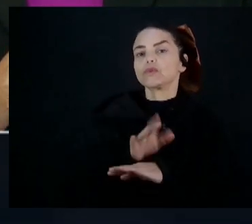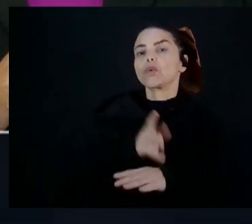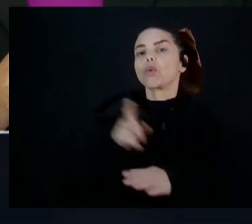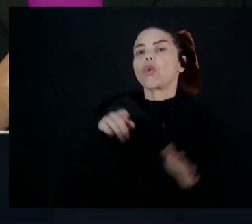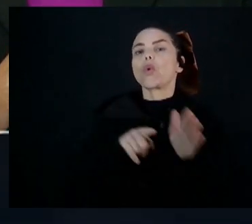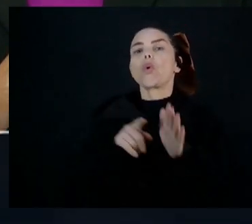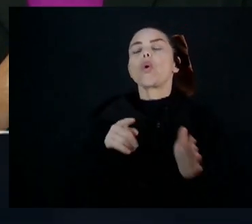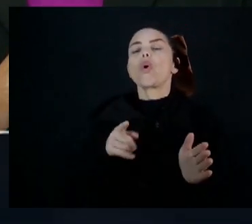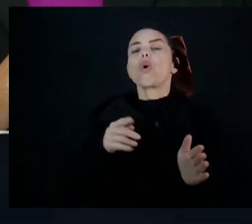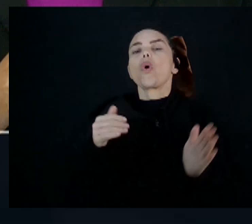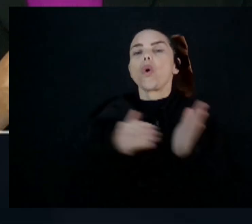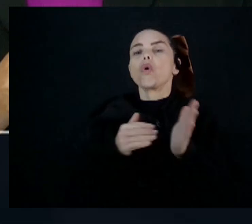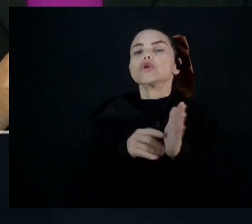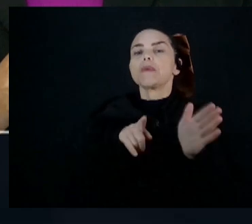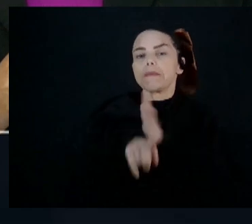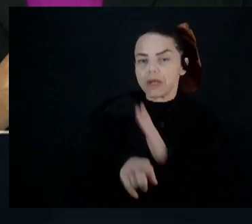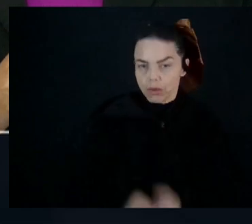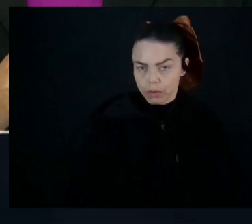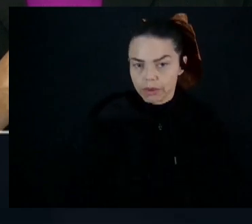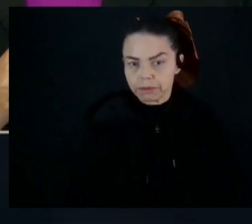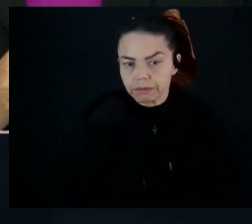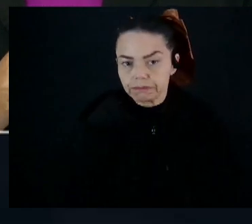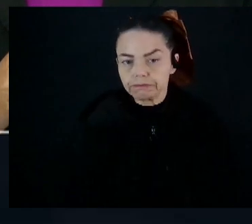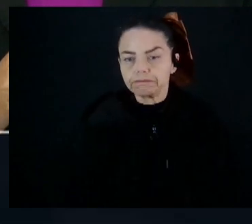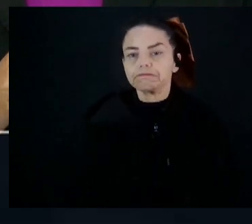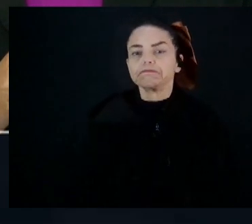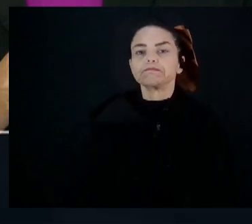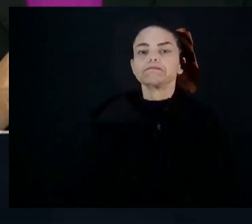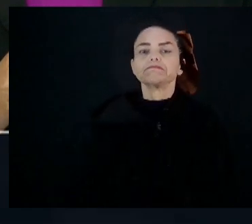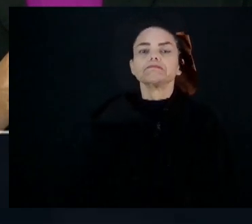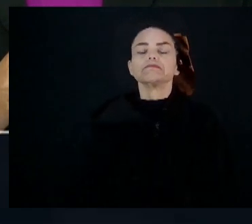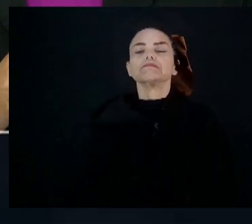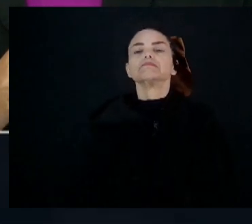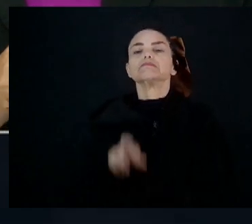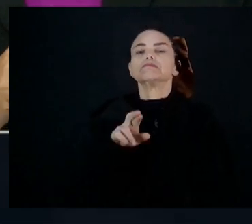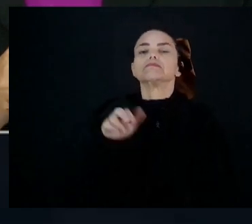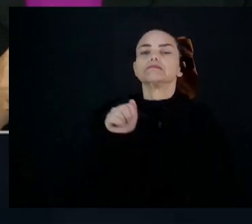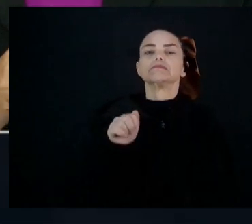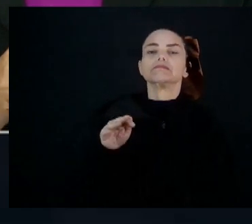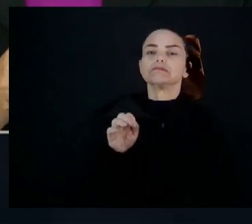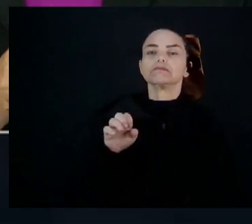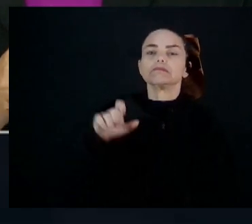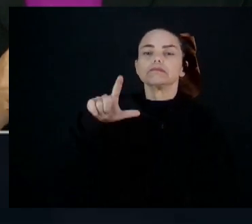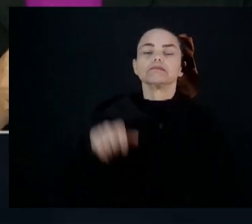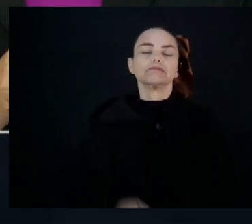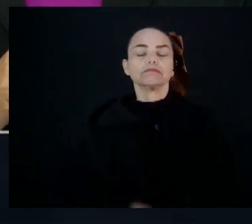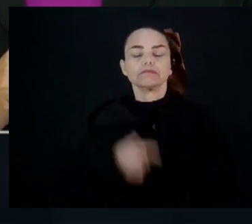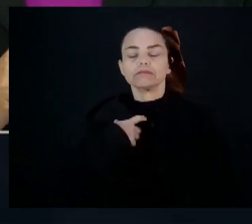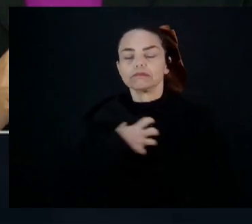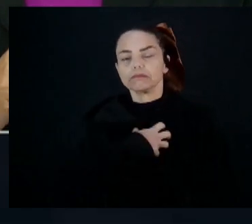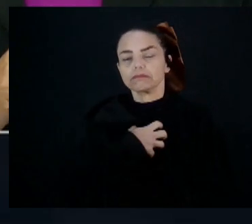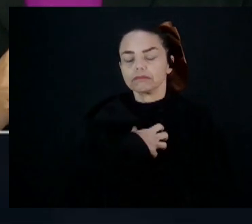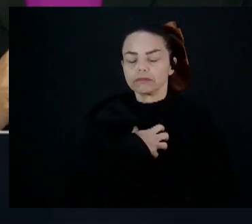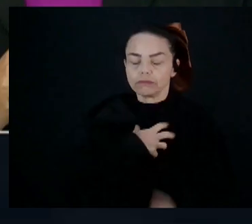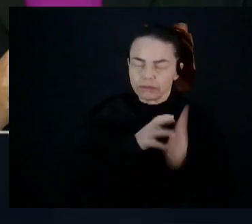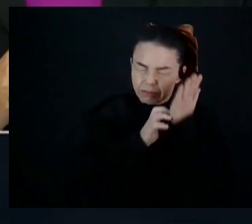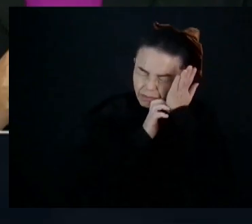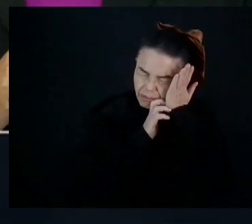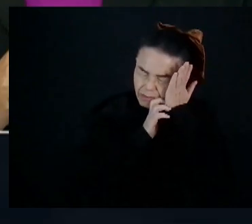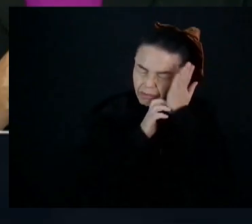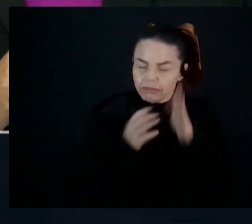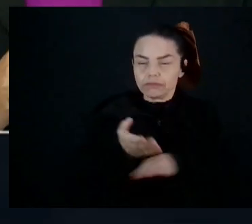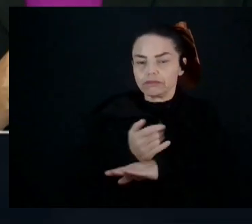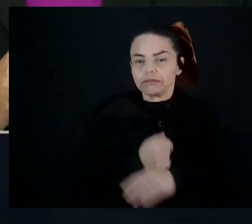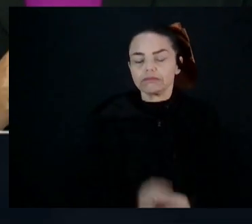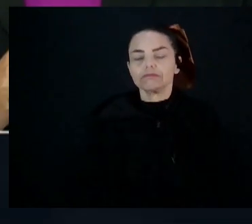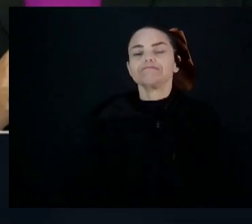por gentileza. Vamos lá. O Rafael Nogueira do Cambuí. Eu sinto que dormir cedo me tira a única parte boa